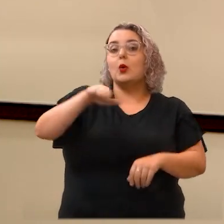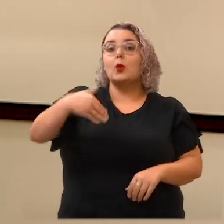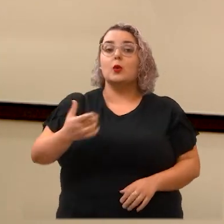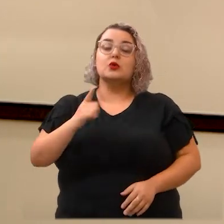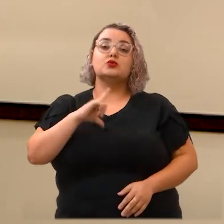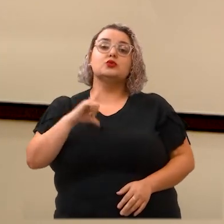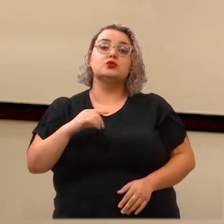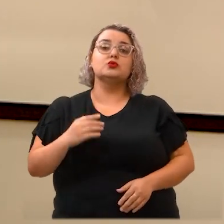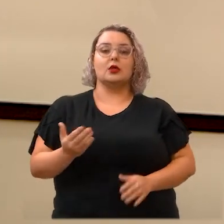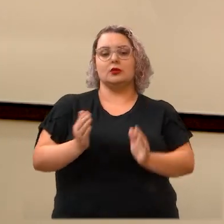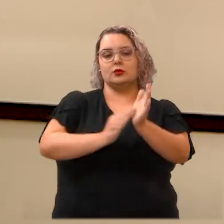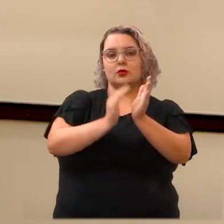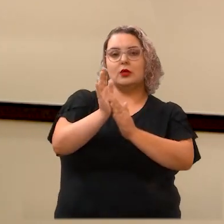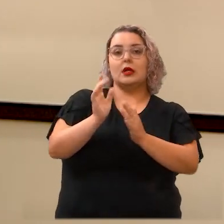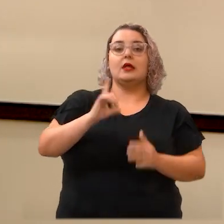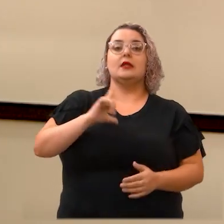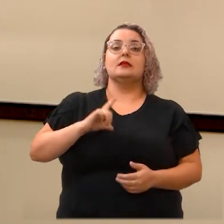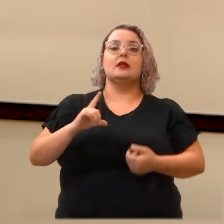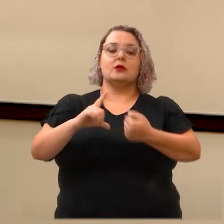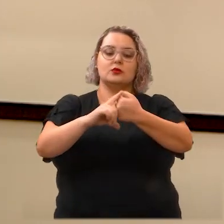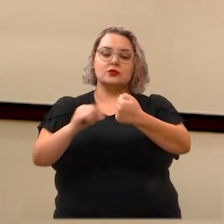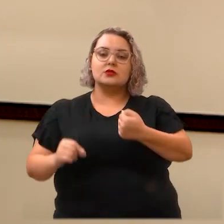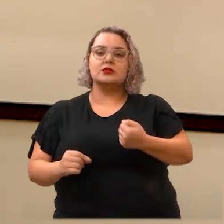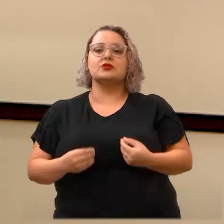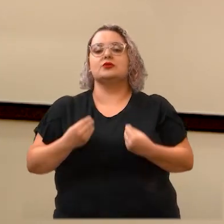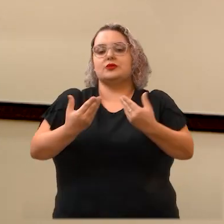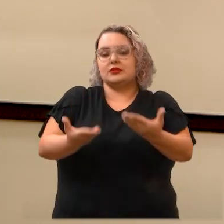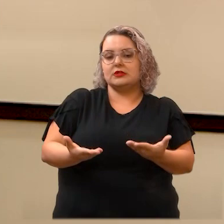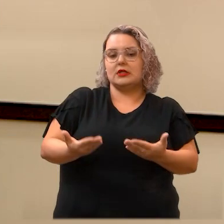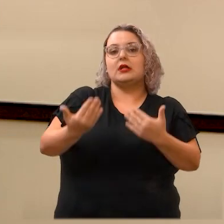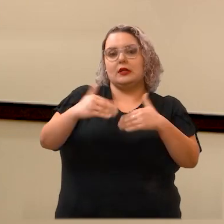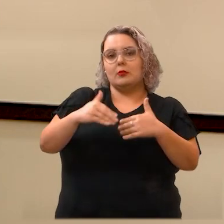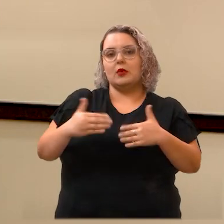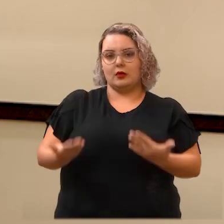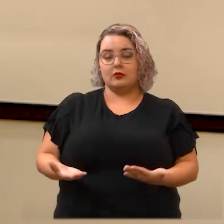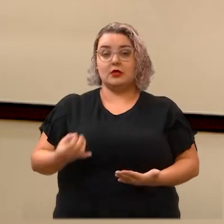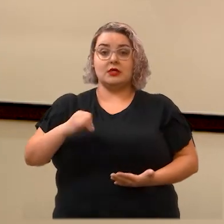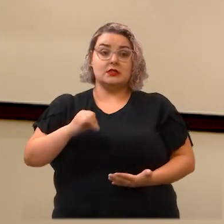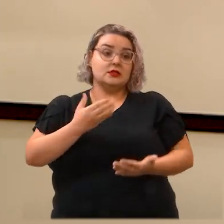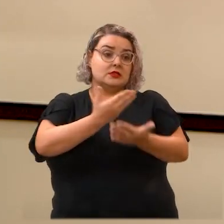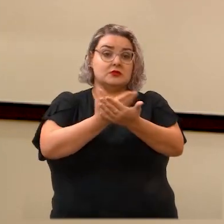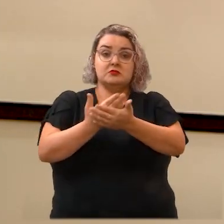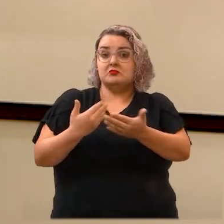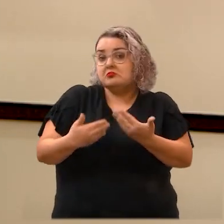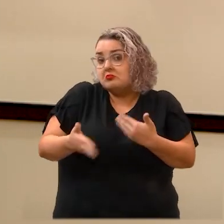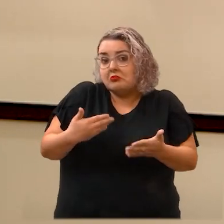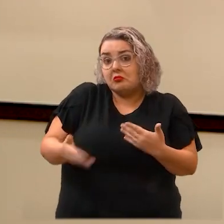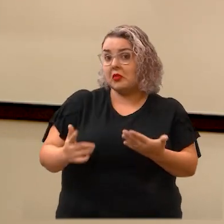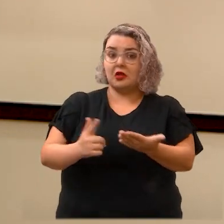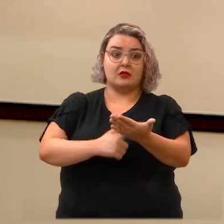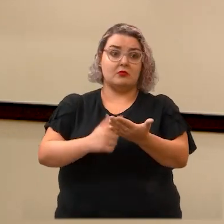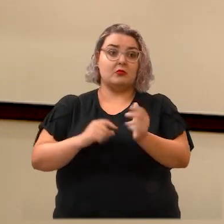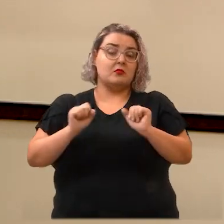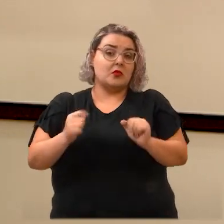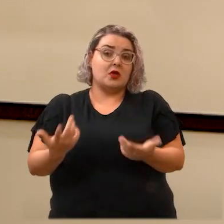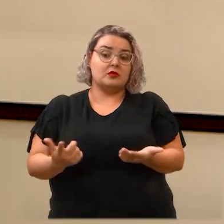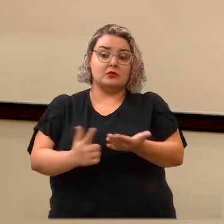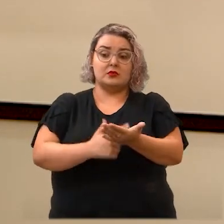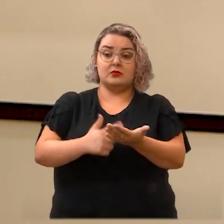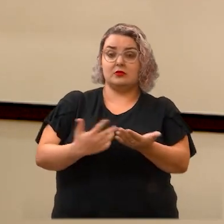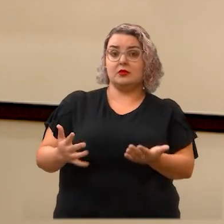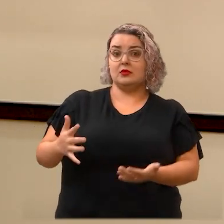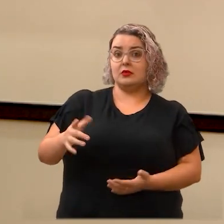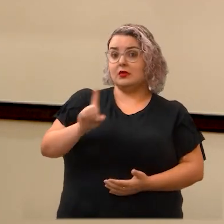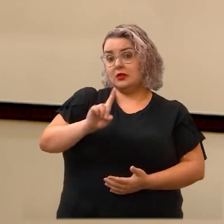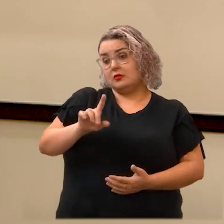quando sai um concurso tem os artigos da constituição que cai e se você estuda por qualquer livro às vezes pode estar estudando para um livro